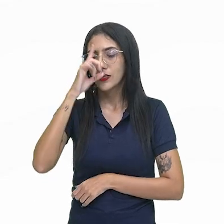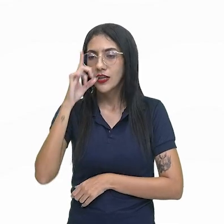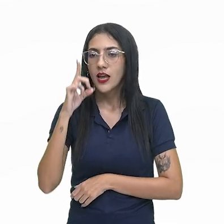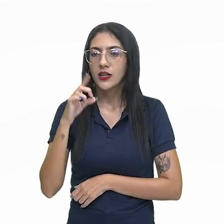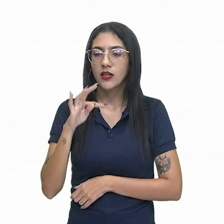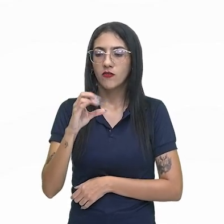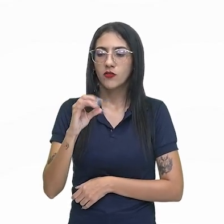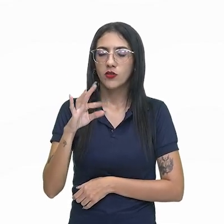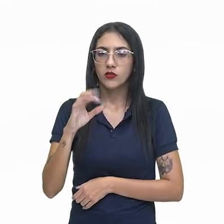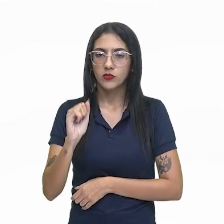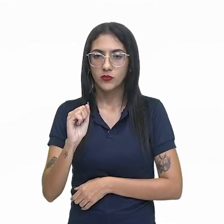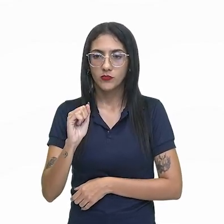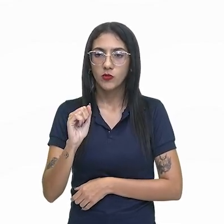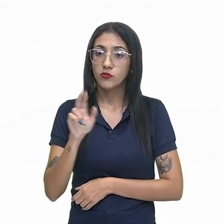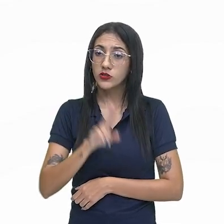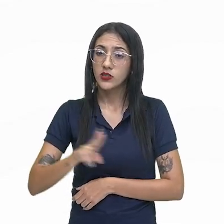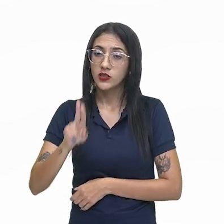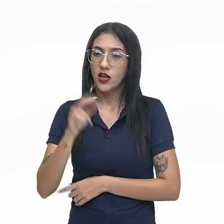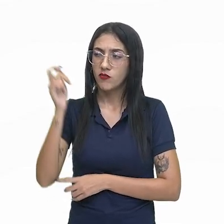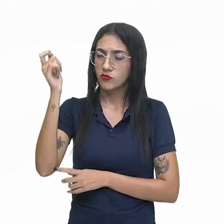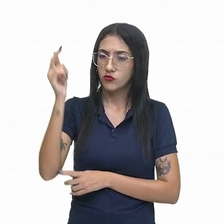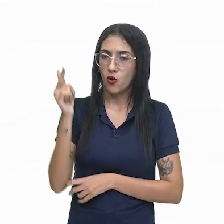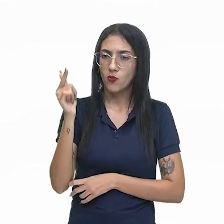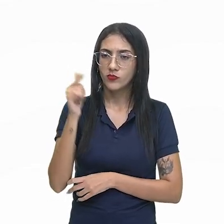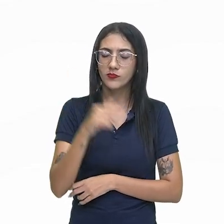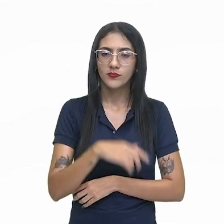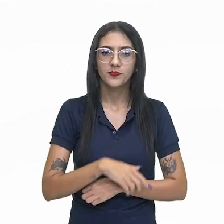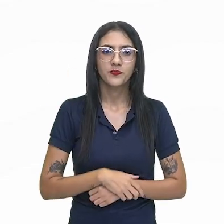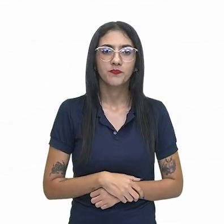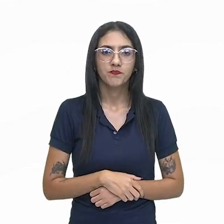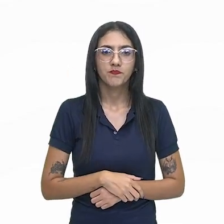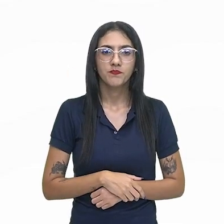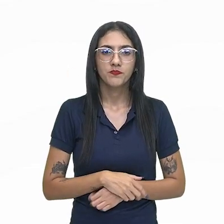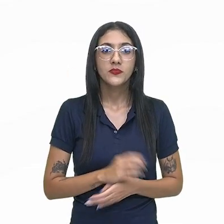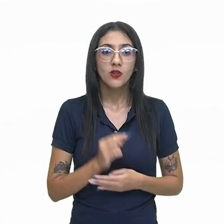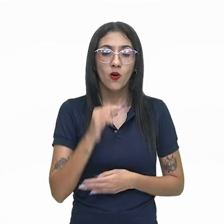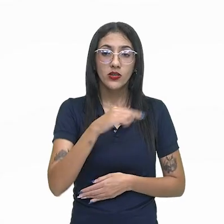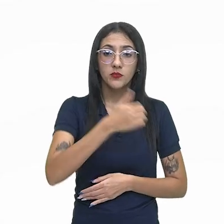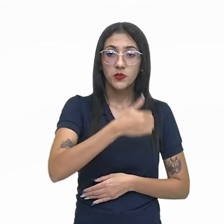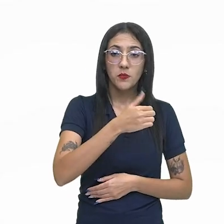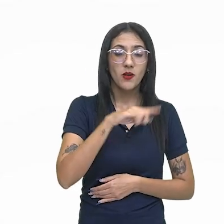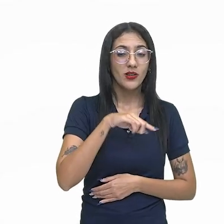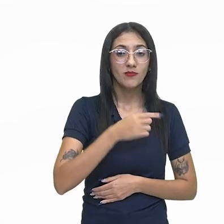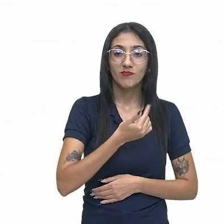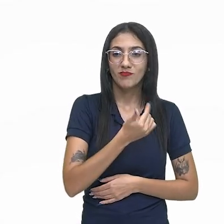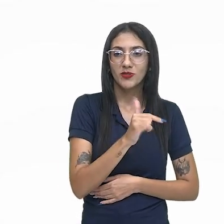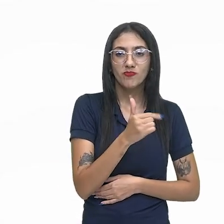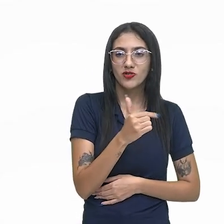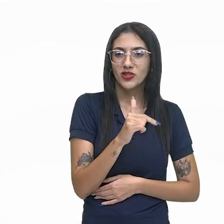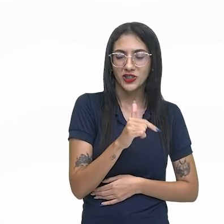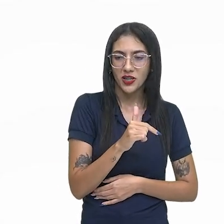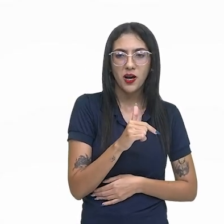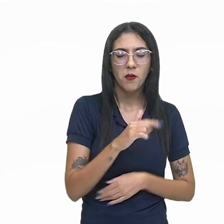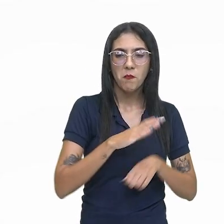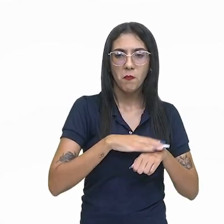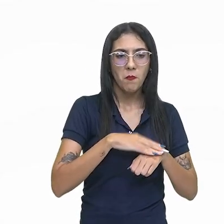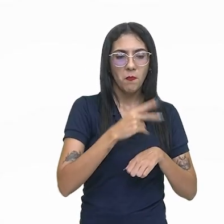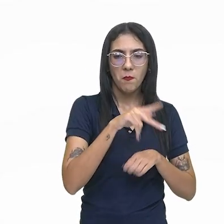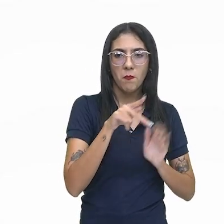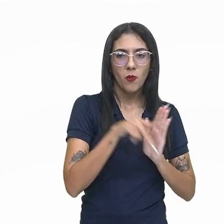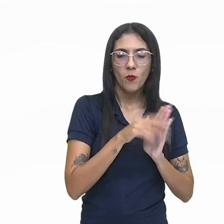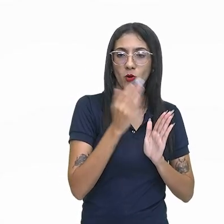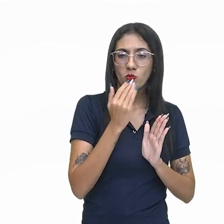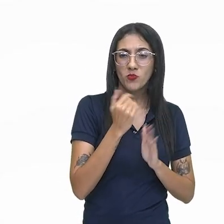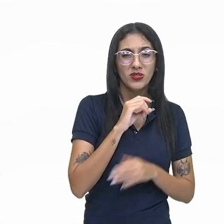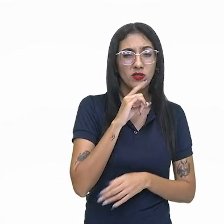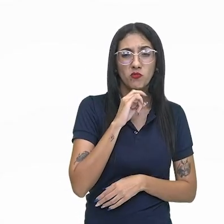fotossíntese. Então, os heterótrofos, como eu falei, não sintetizavam o seu próprio alimento, depois evoluíram para espécies